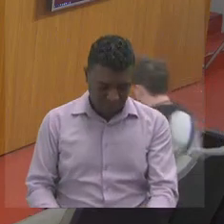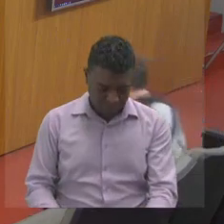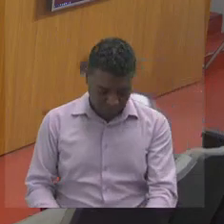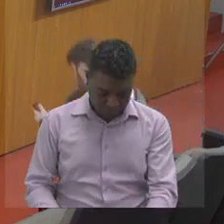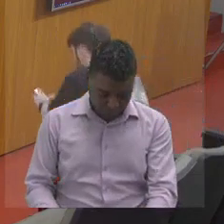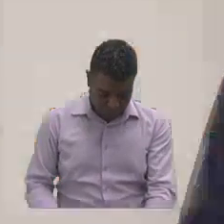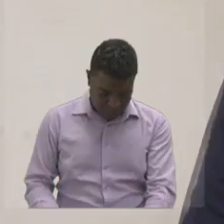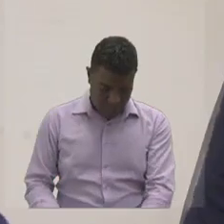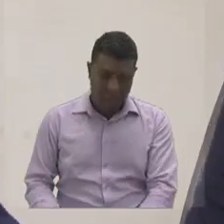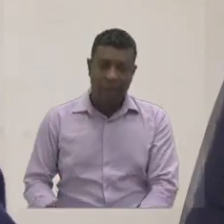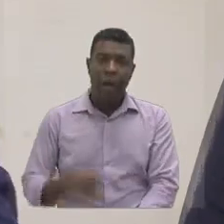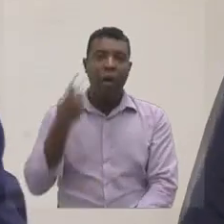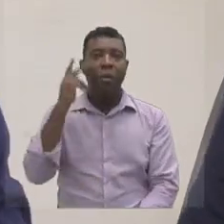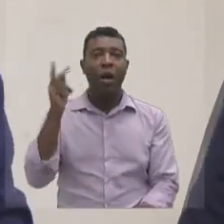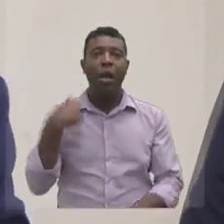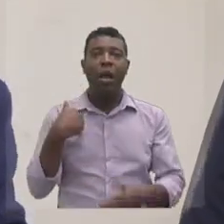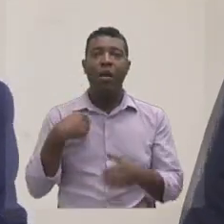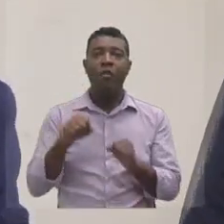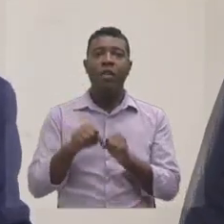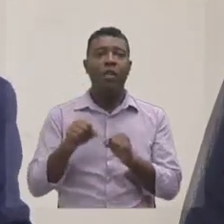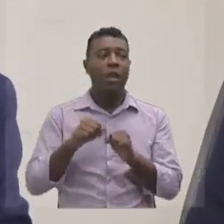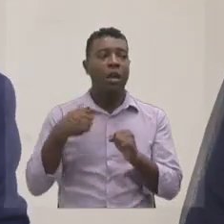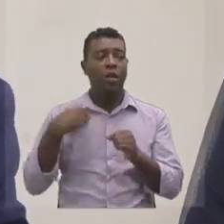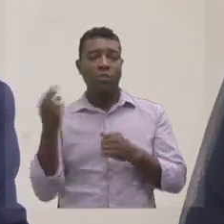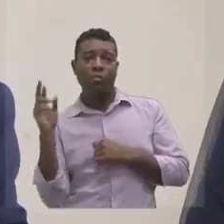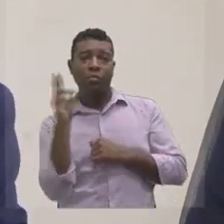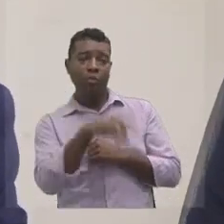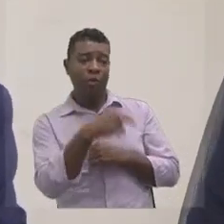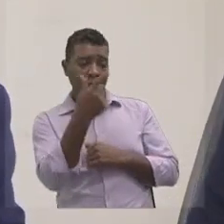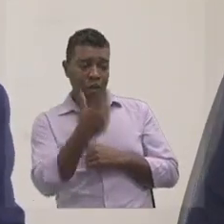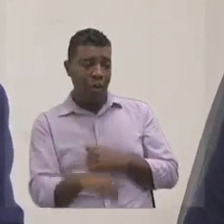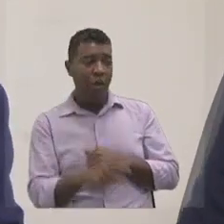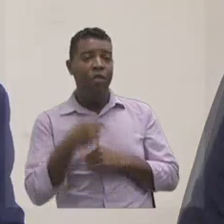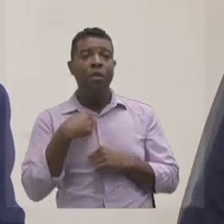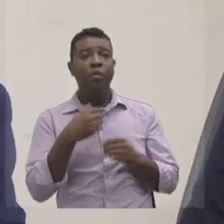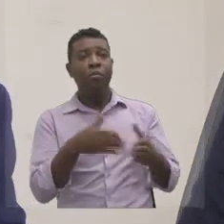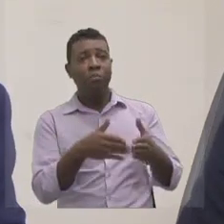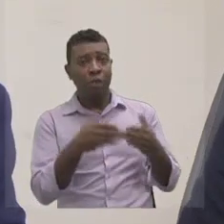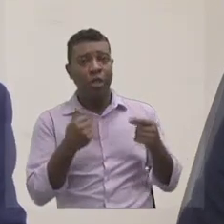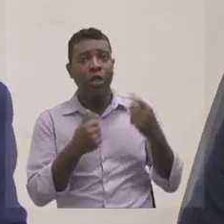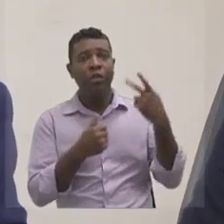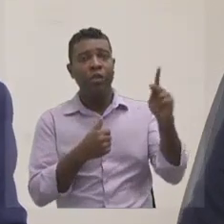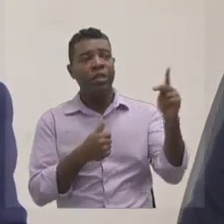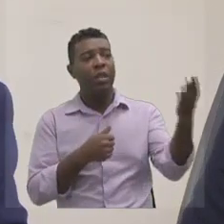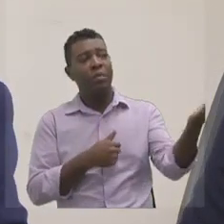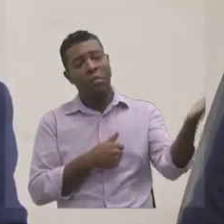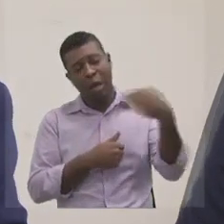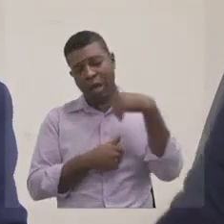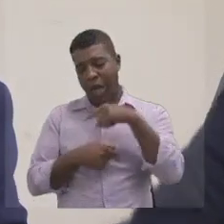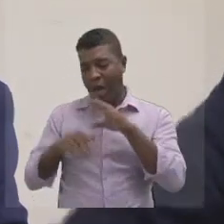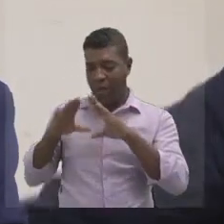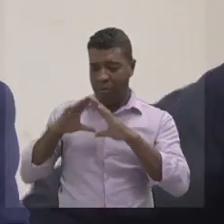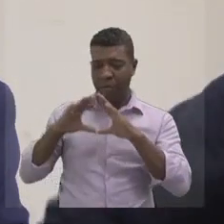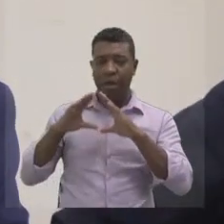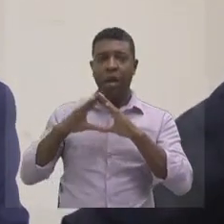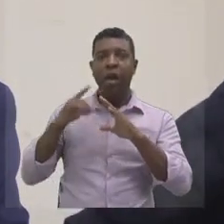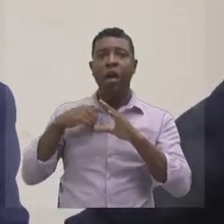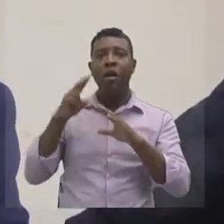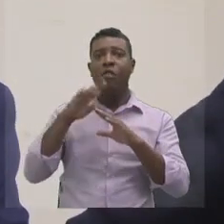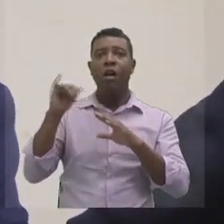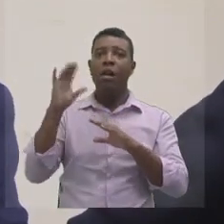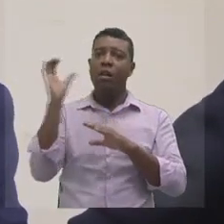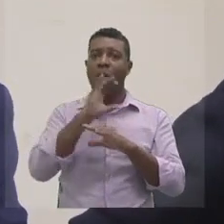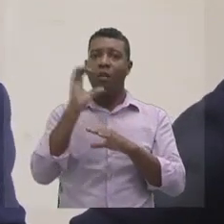eu queria solicitar secretário que você pudesse enviar aqui para casa para essa comissão um relatório com as